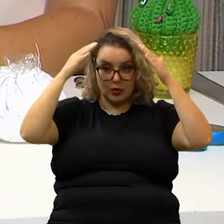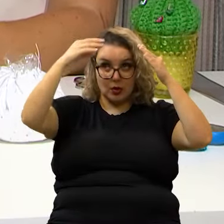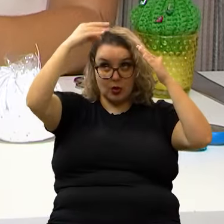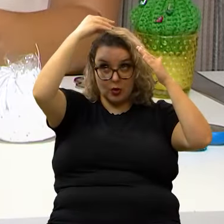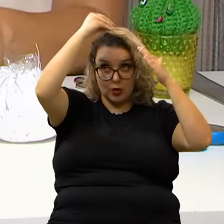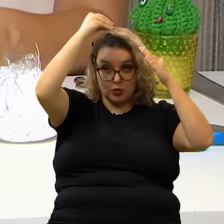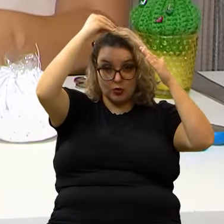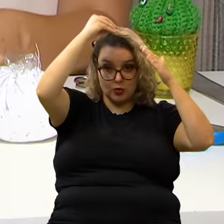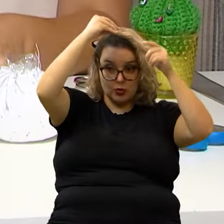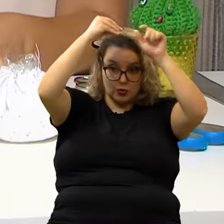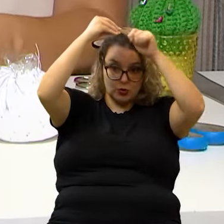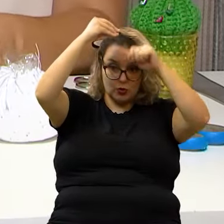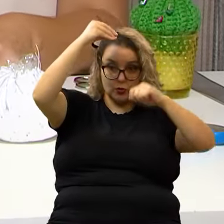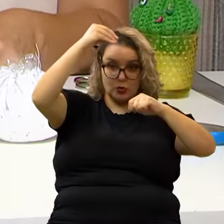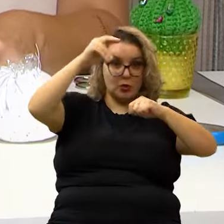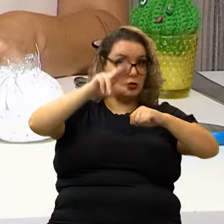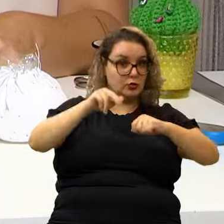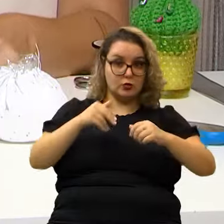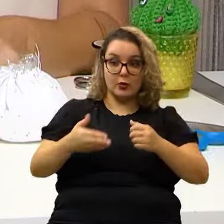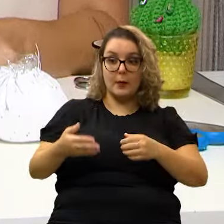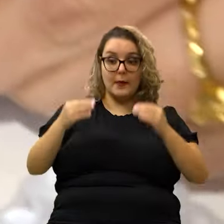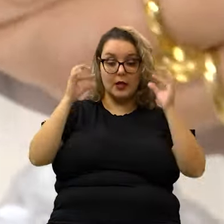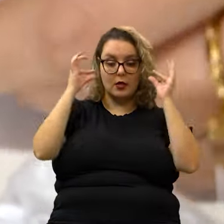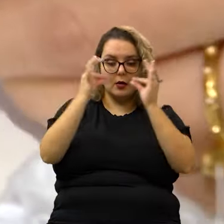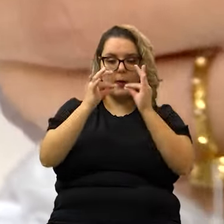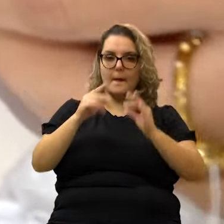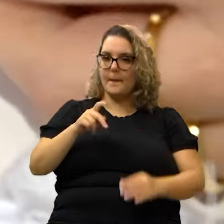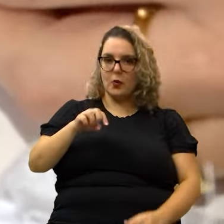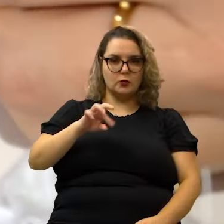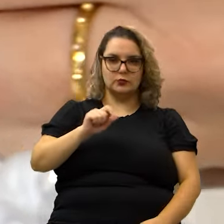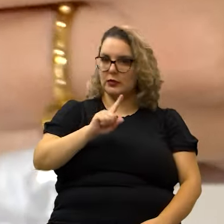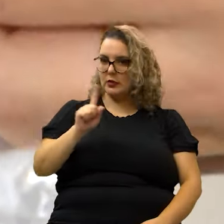da borda do chapéu. Exatamente. Nunca pela ponta.